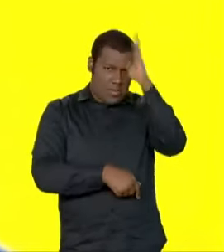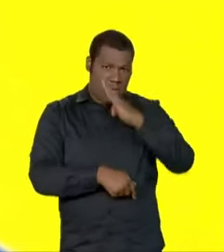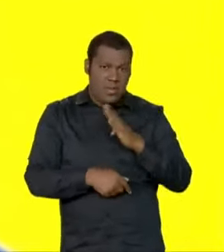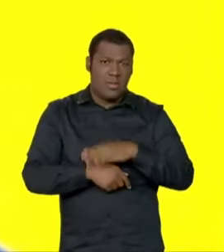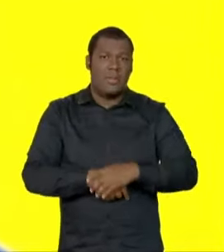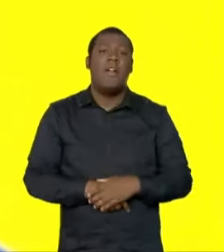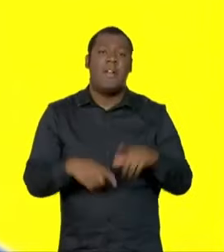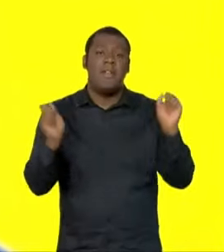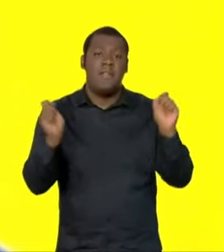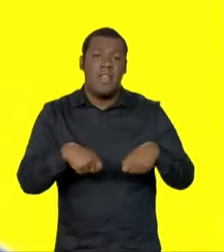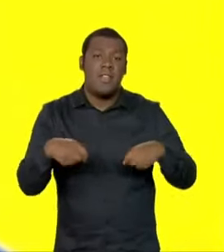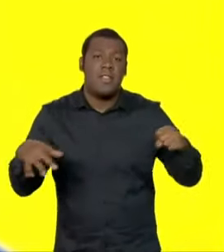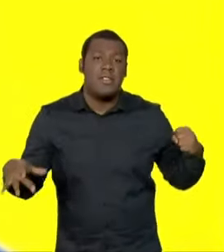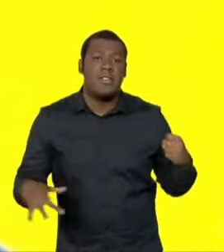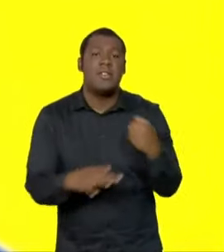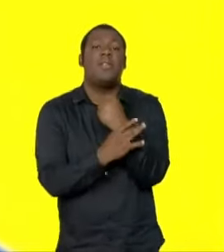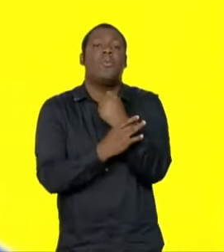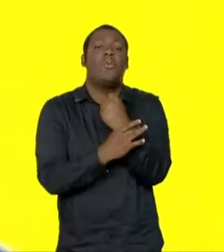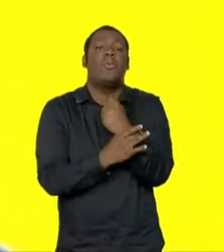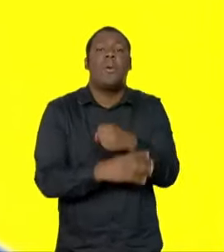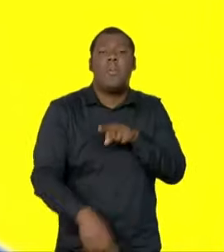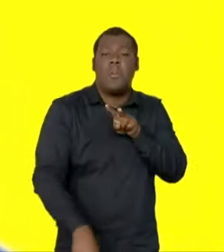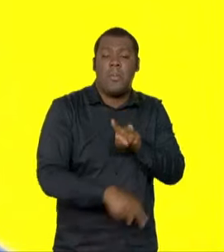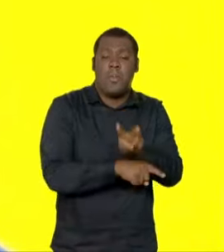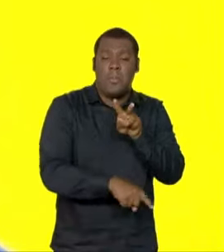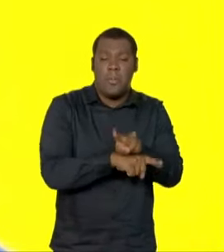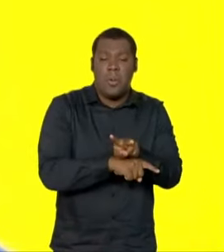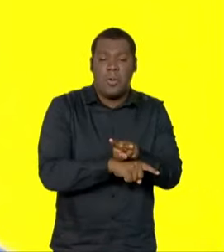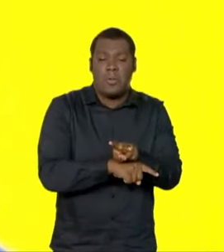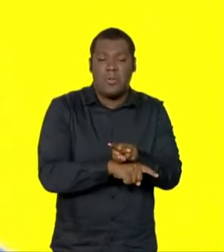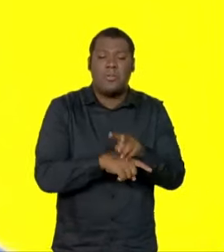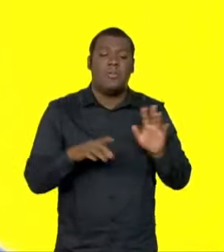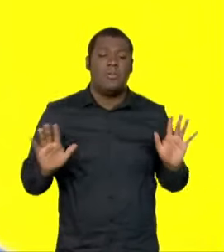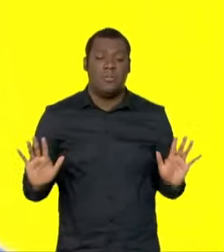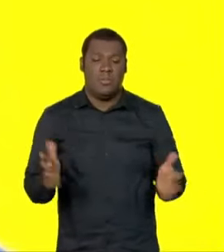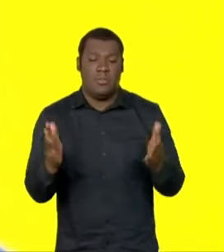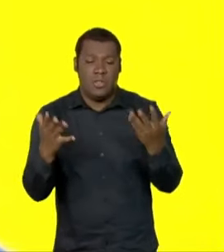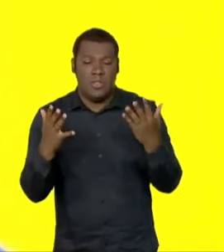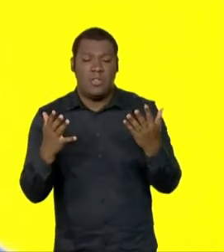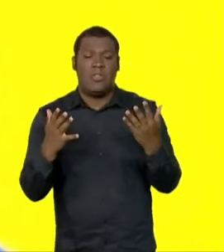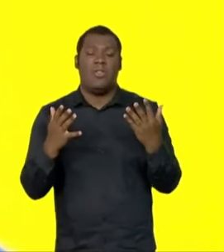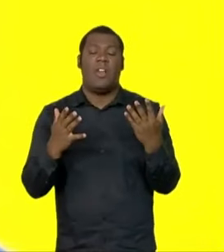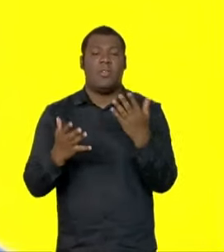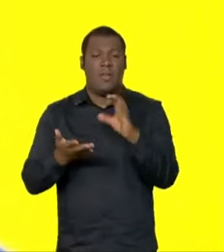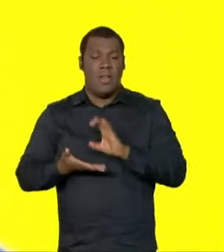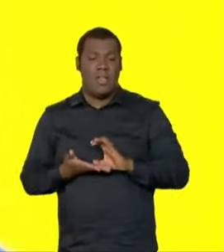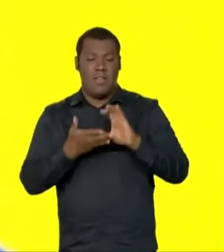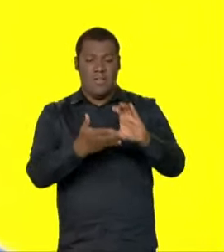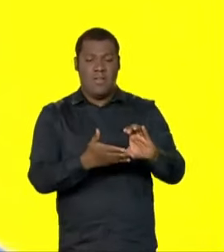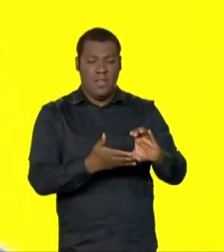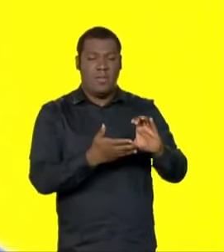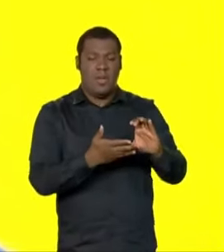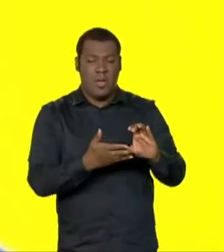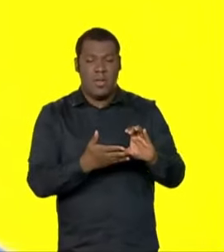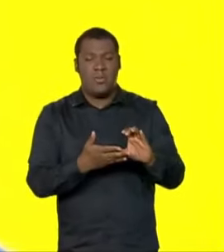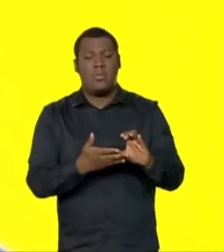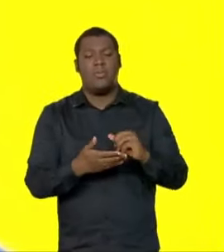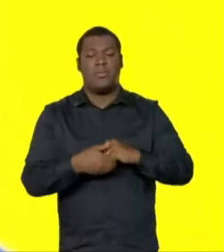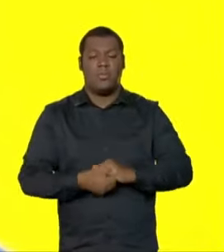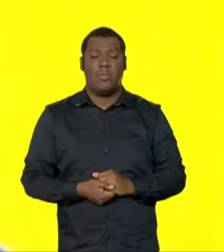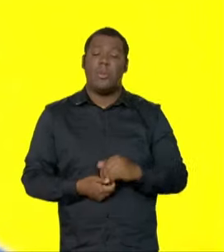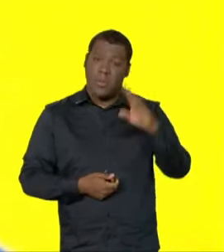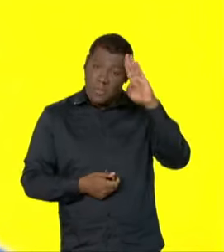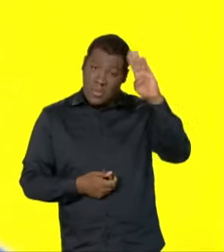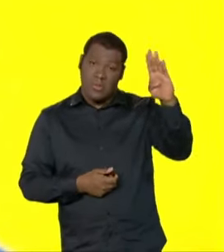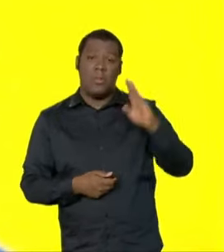seguro cambial que garante proteção cambial para incentivar investimentos externos, especialmente